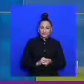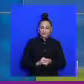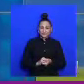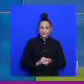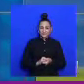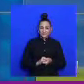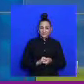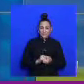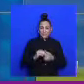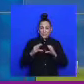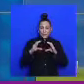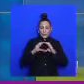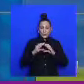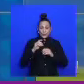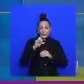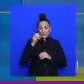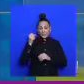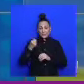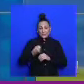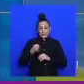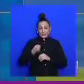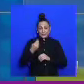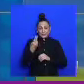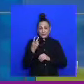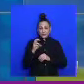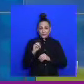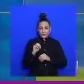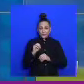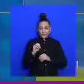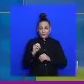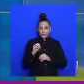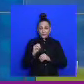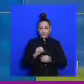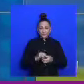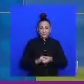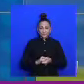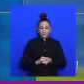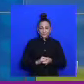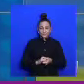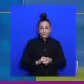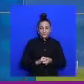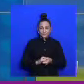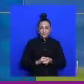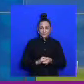Bola branca, número 20. Branca, número 20.